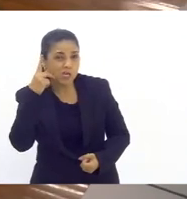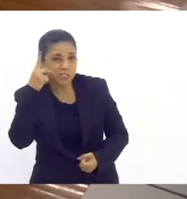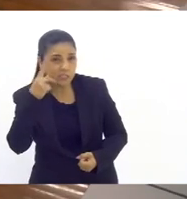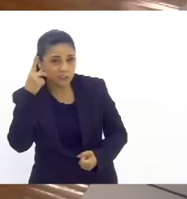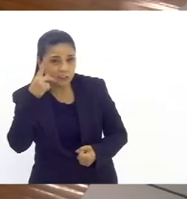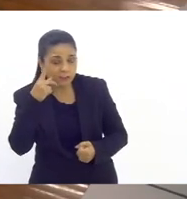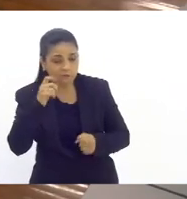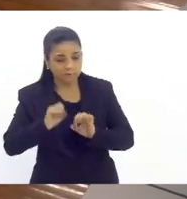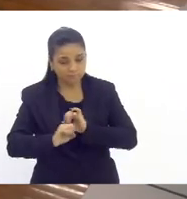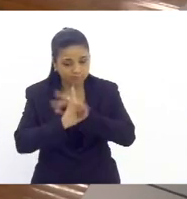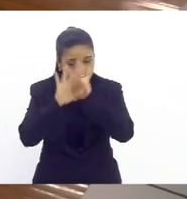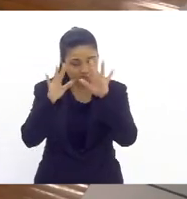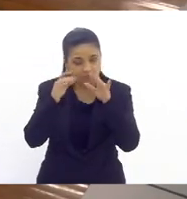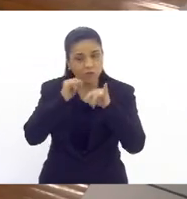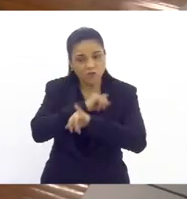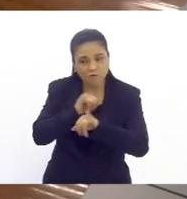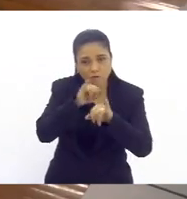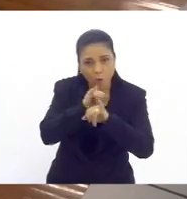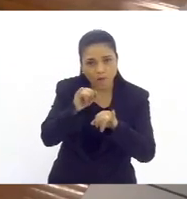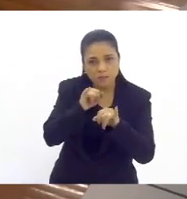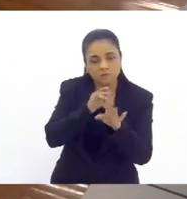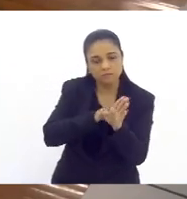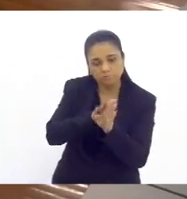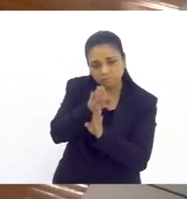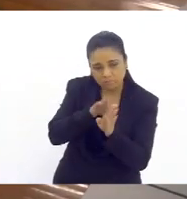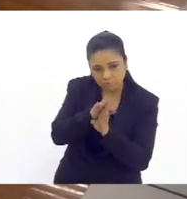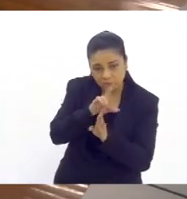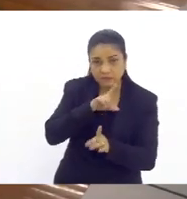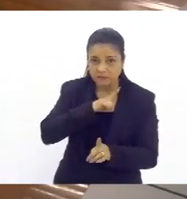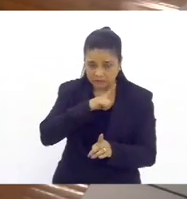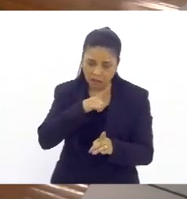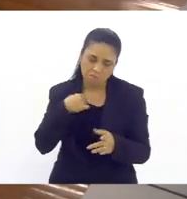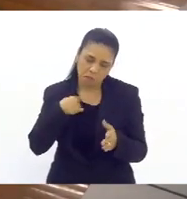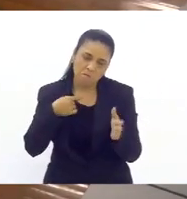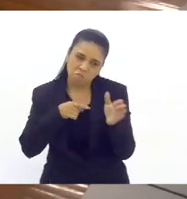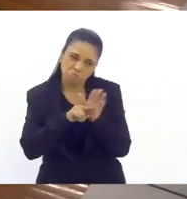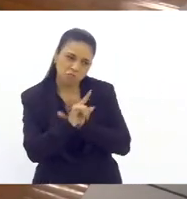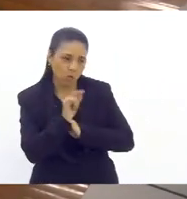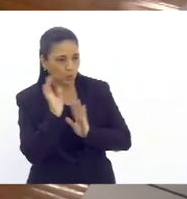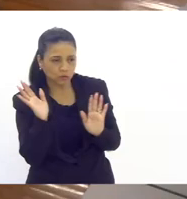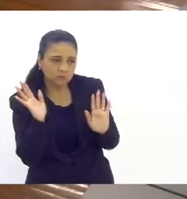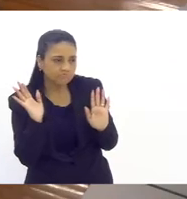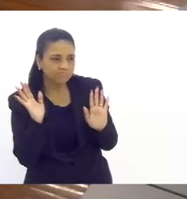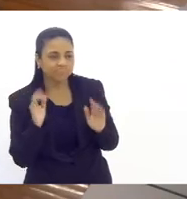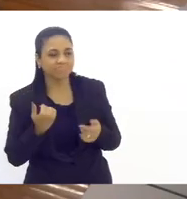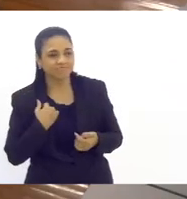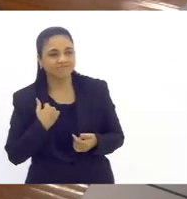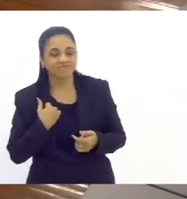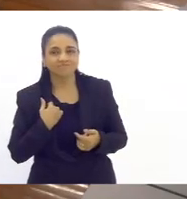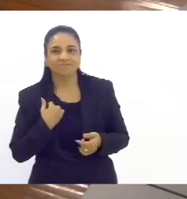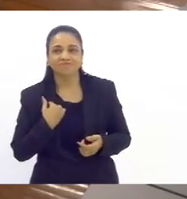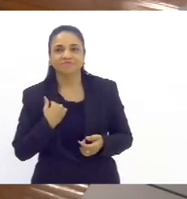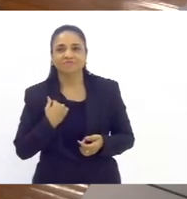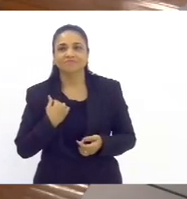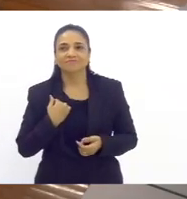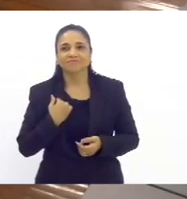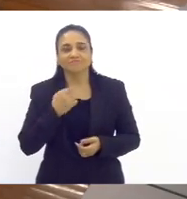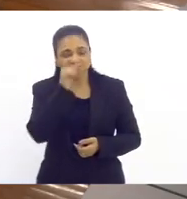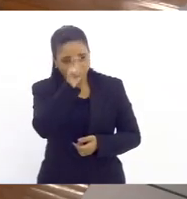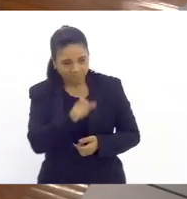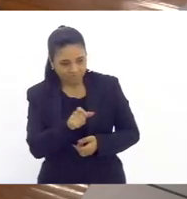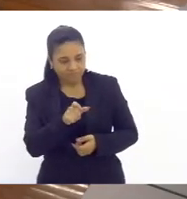de informação de preparação para isso essa é a pergunta que eu tinha para fazer para